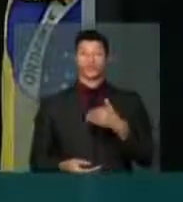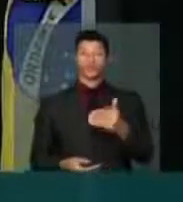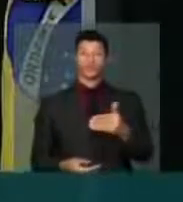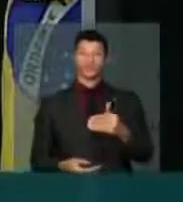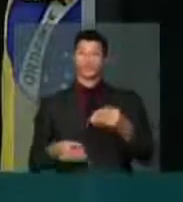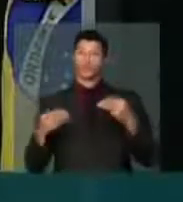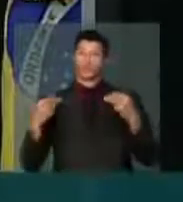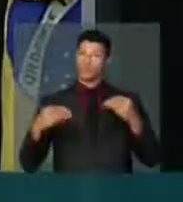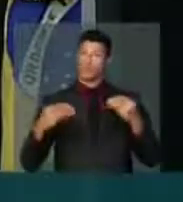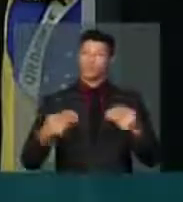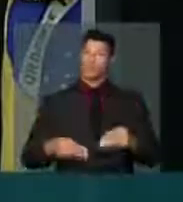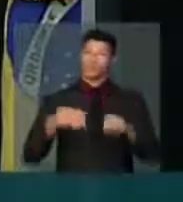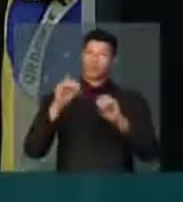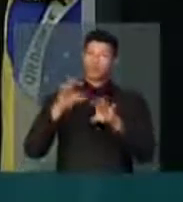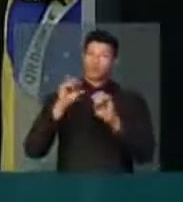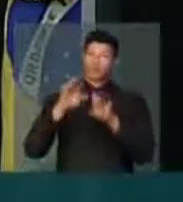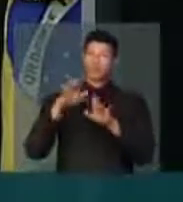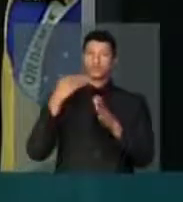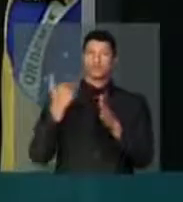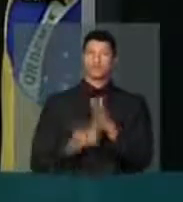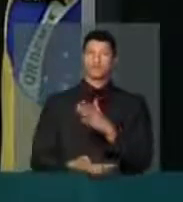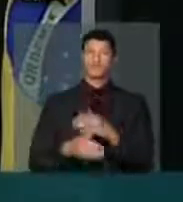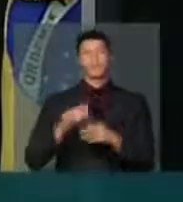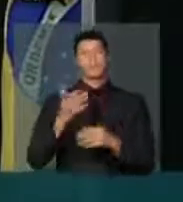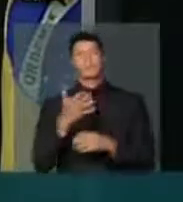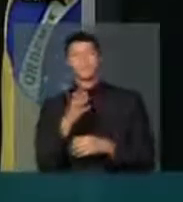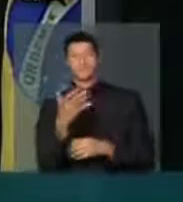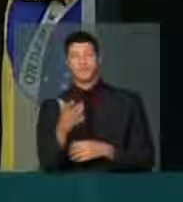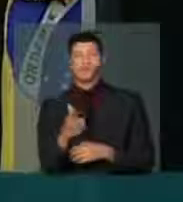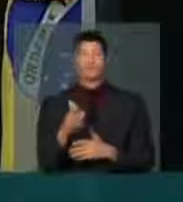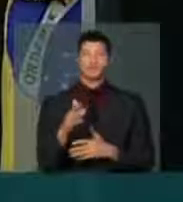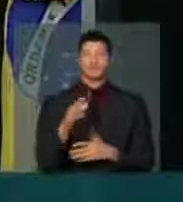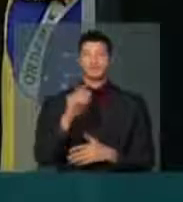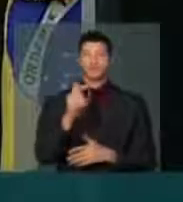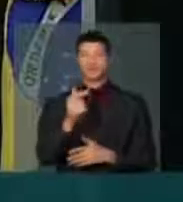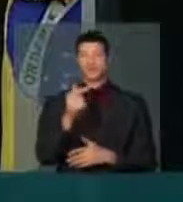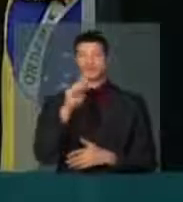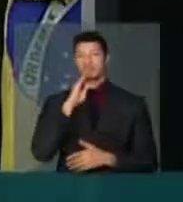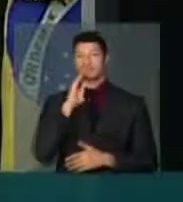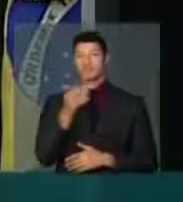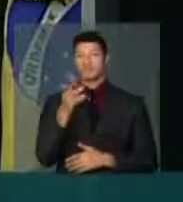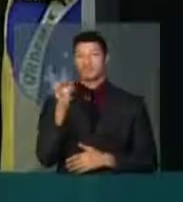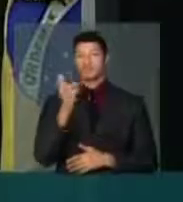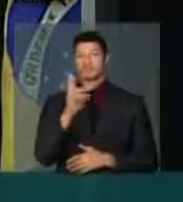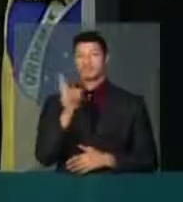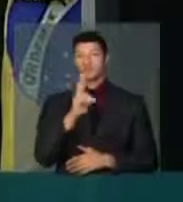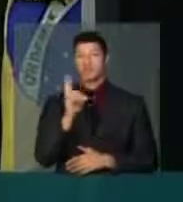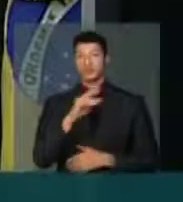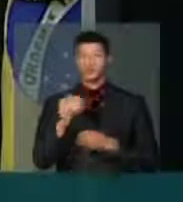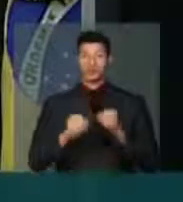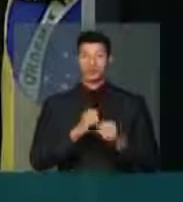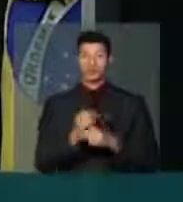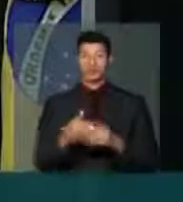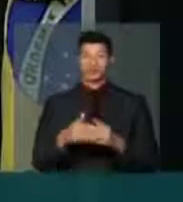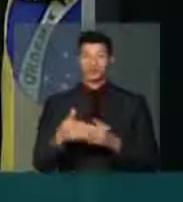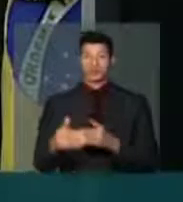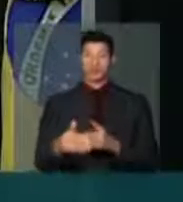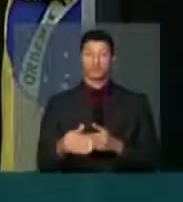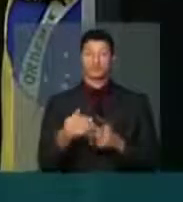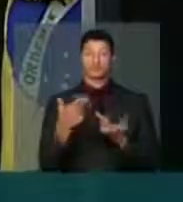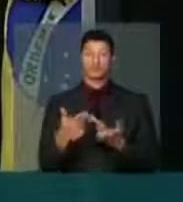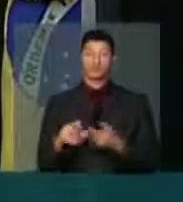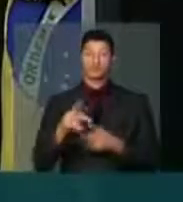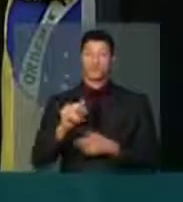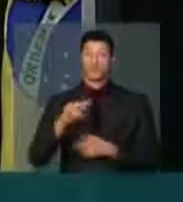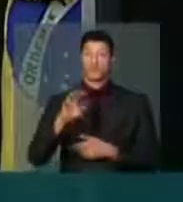O Ministério da Educação perderá nada menos que 7 bilhões de reais nesse ano, como